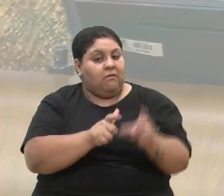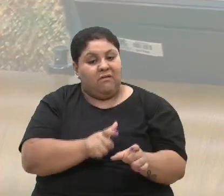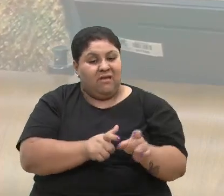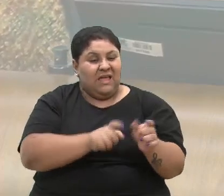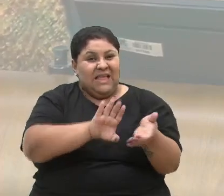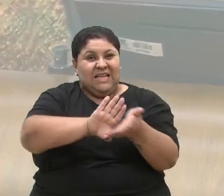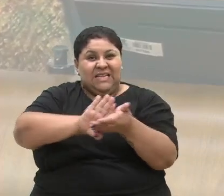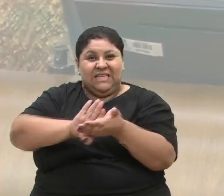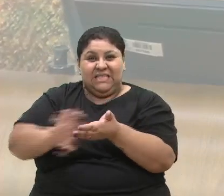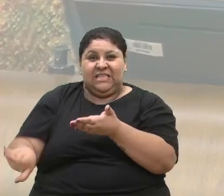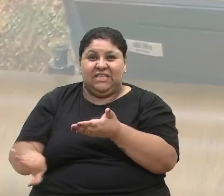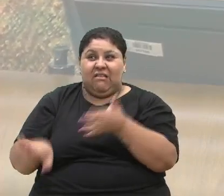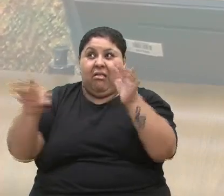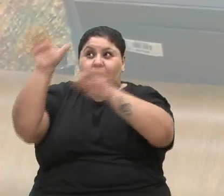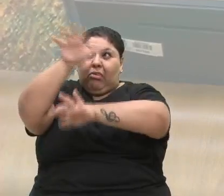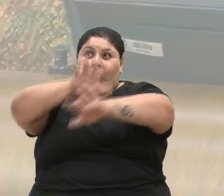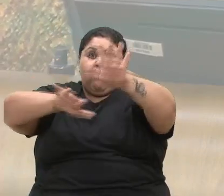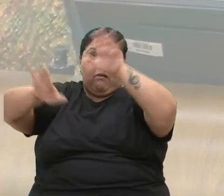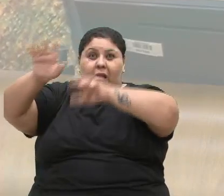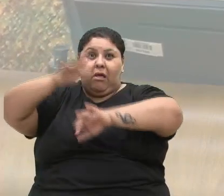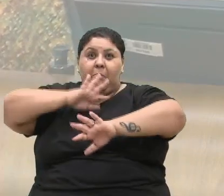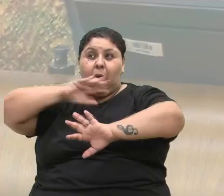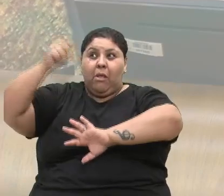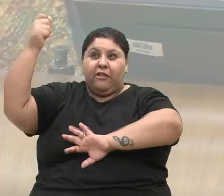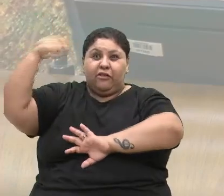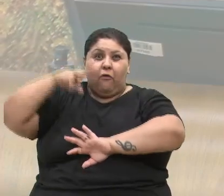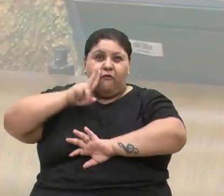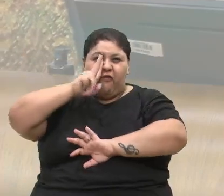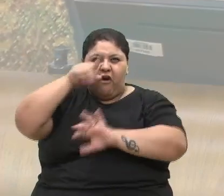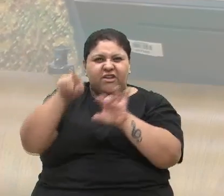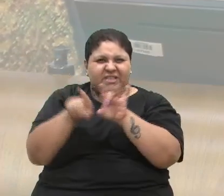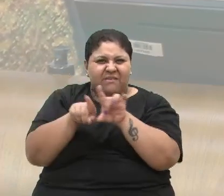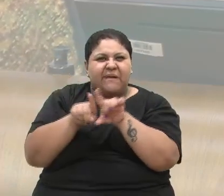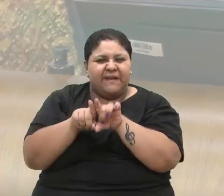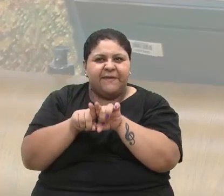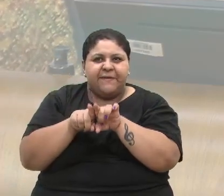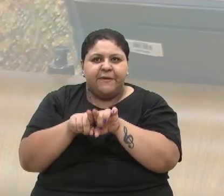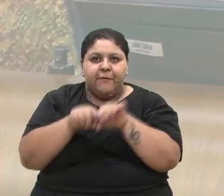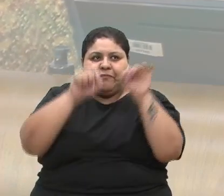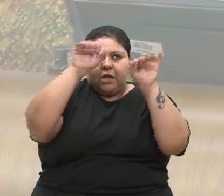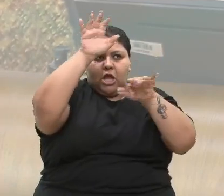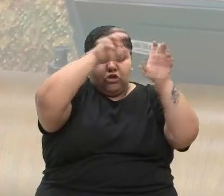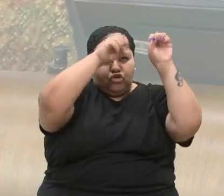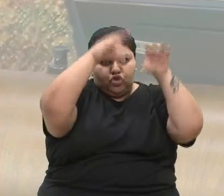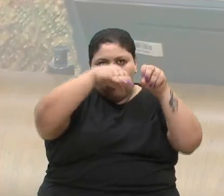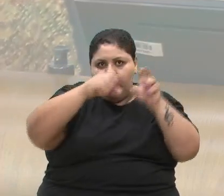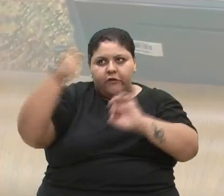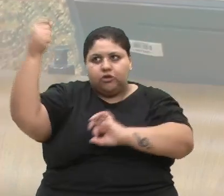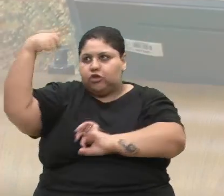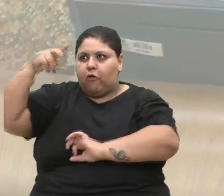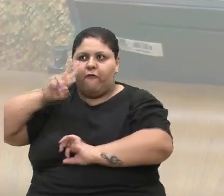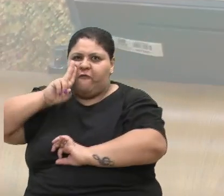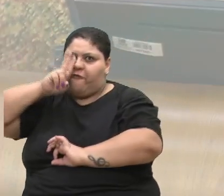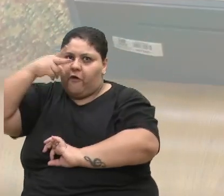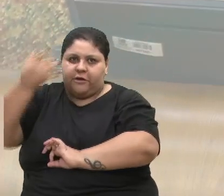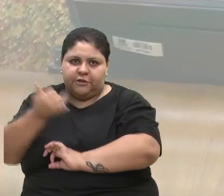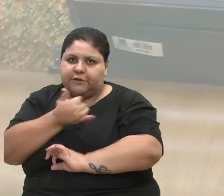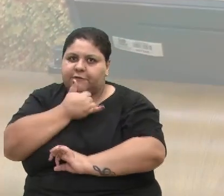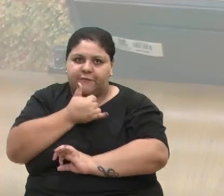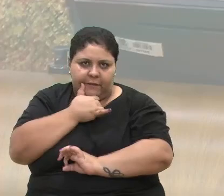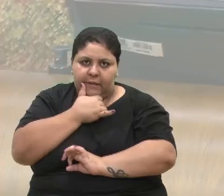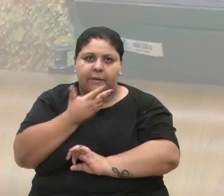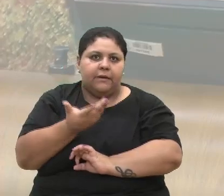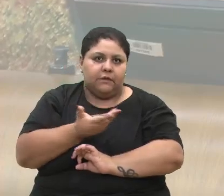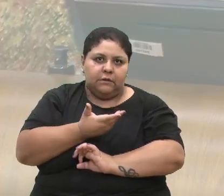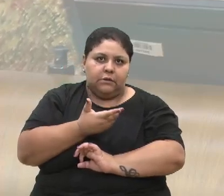as pessoas do mau tempo ou do sol forte, enfim, porque quando não é chuva, é o sol forte que está, infelizmente, na cabeça das